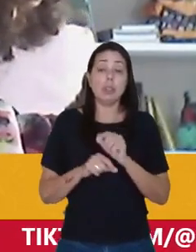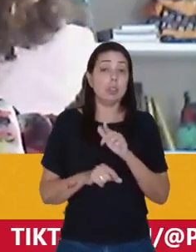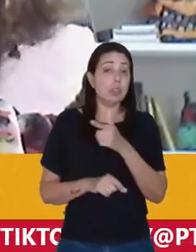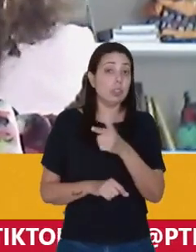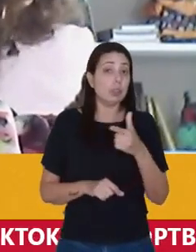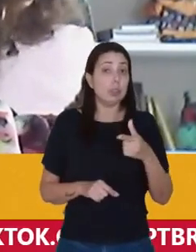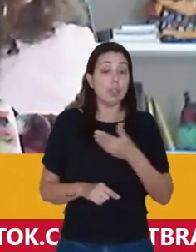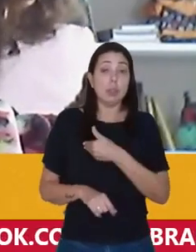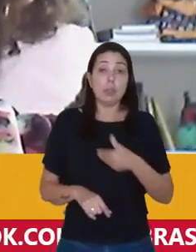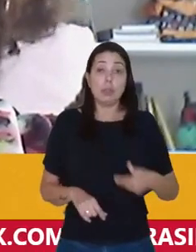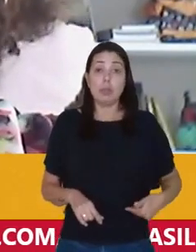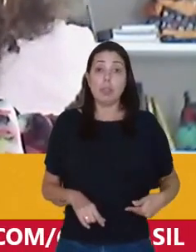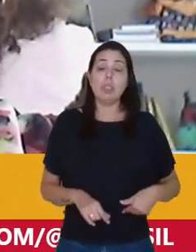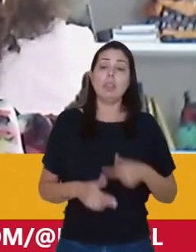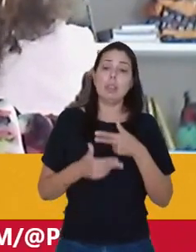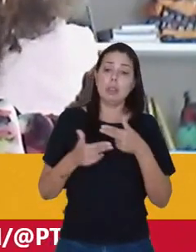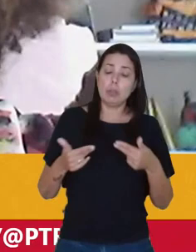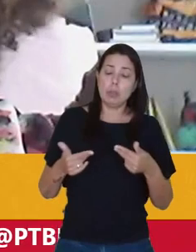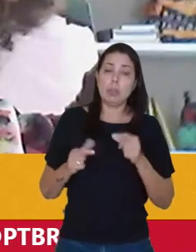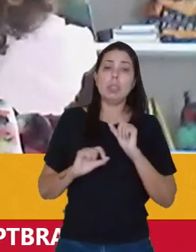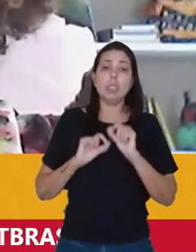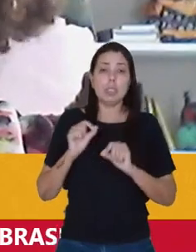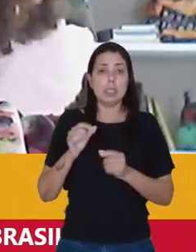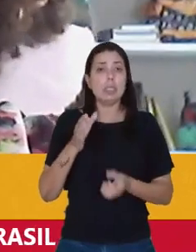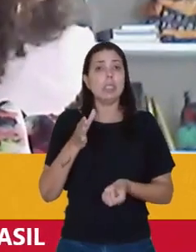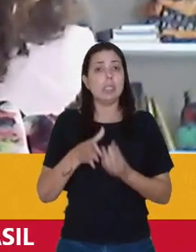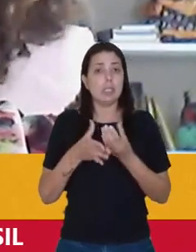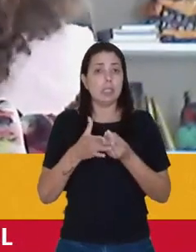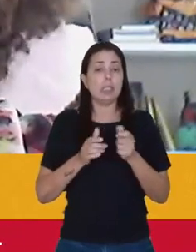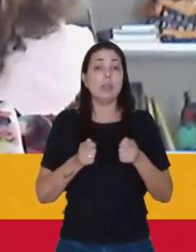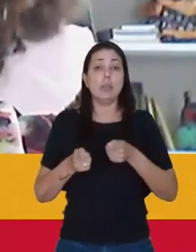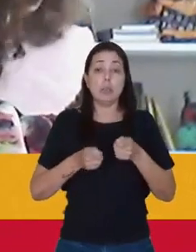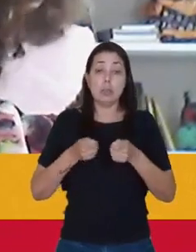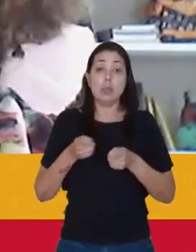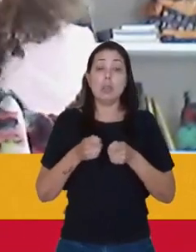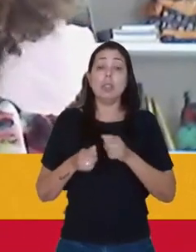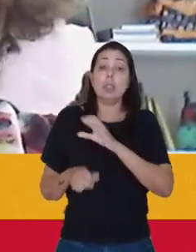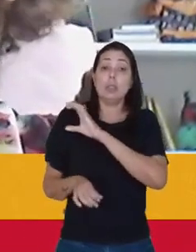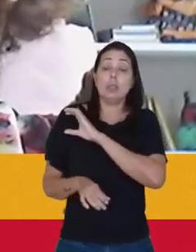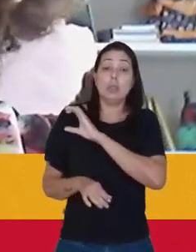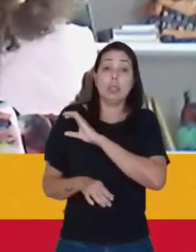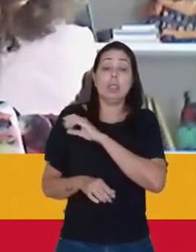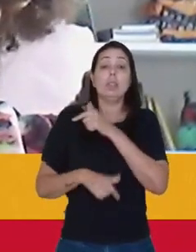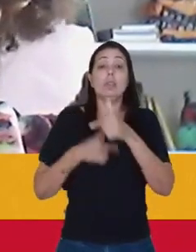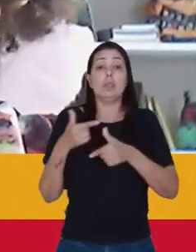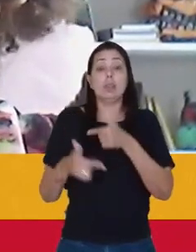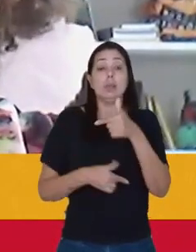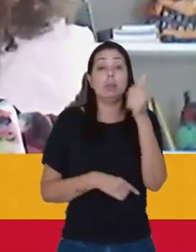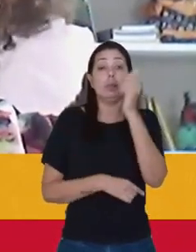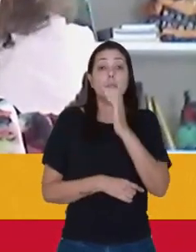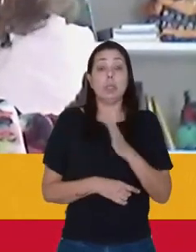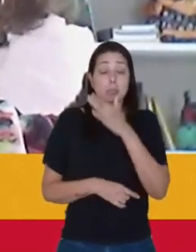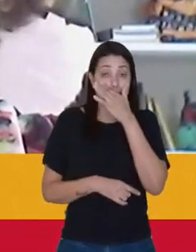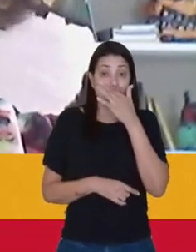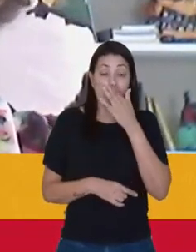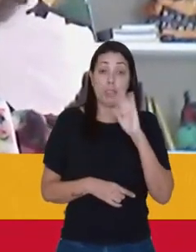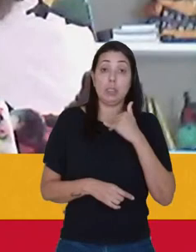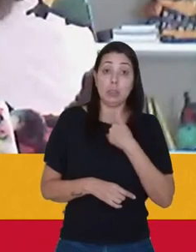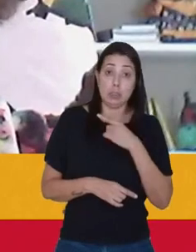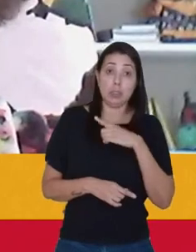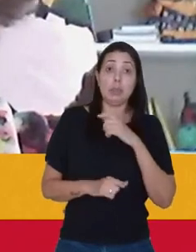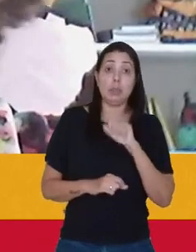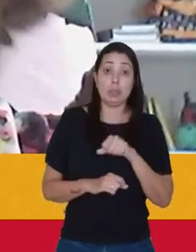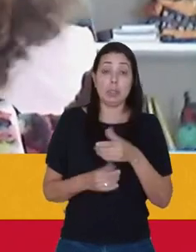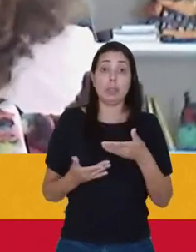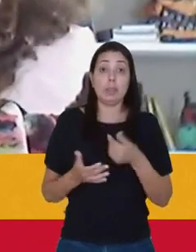ter um governo que gestione, que gerencie e que coordene as ações no Brasil. Nós tivemos,